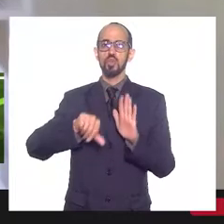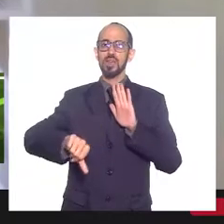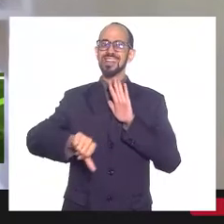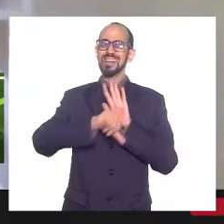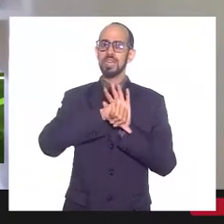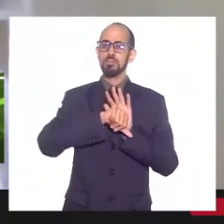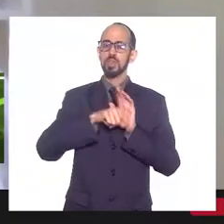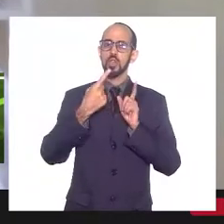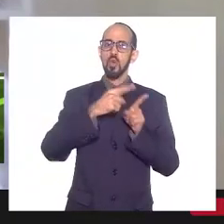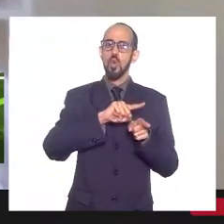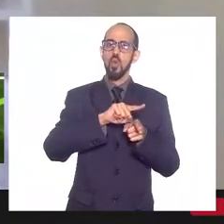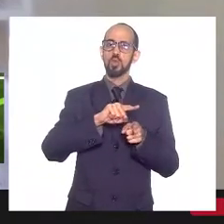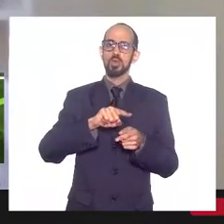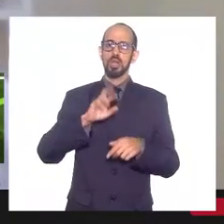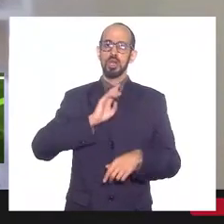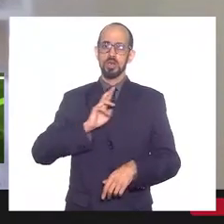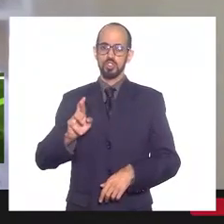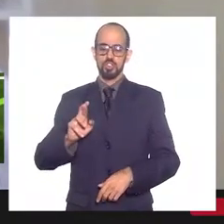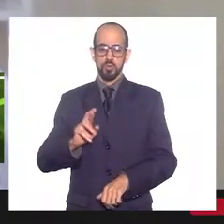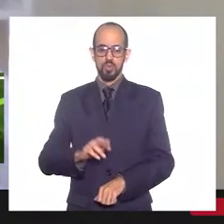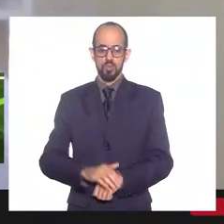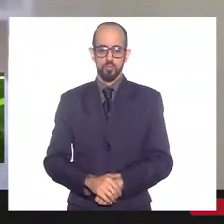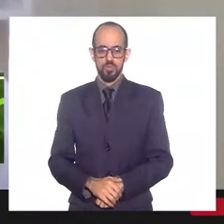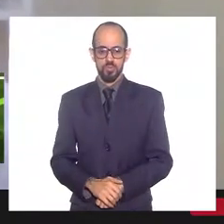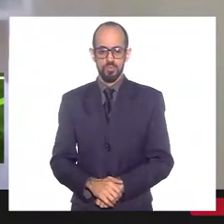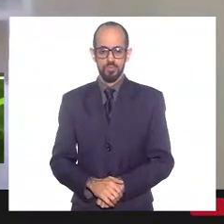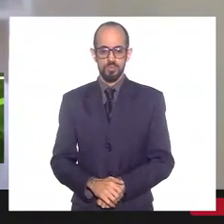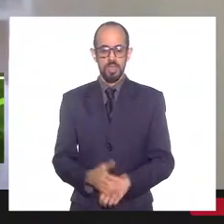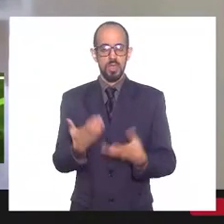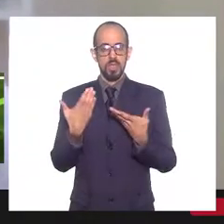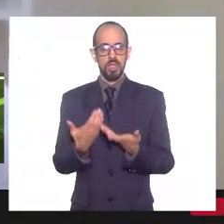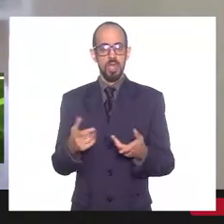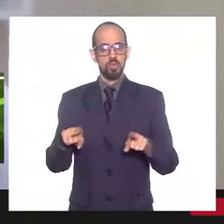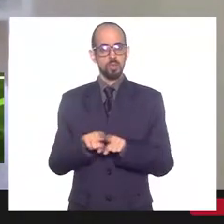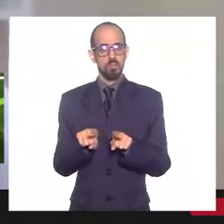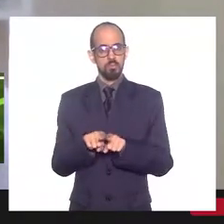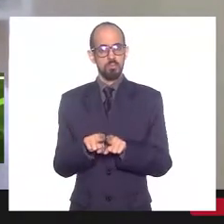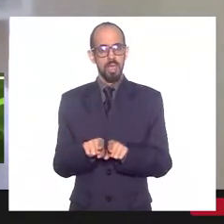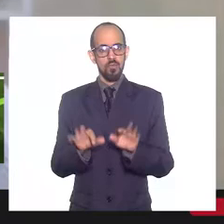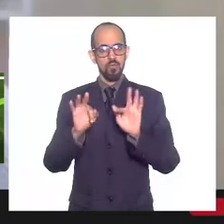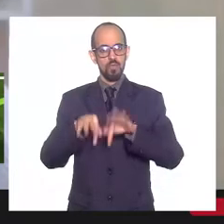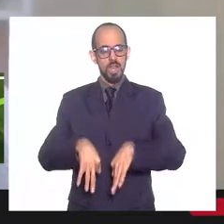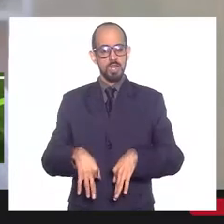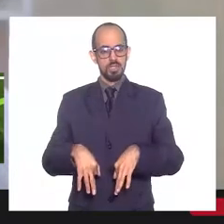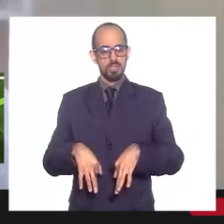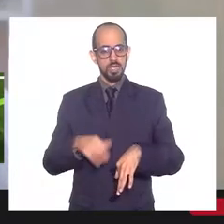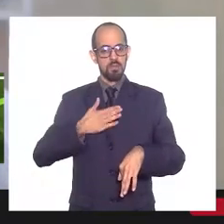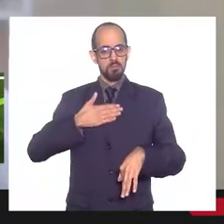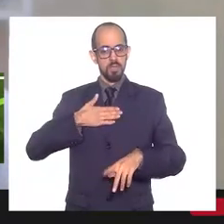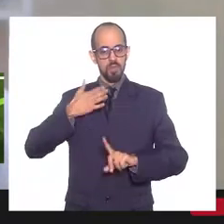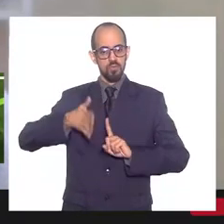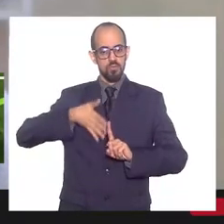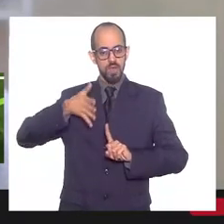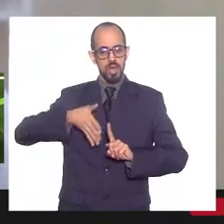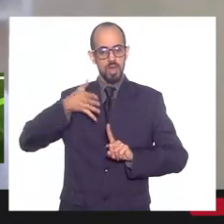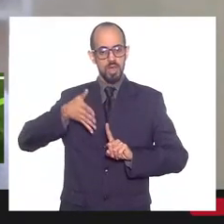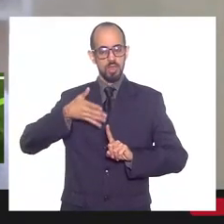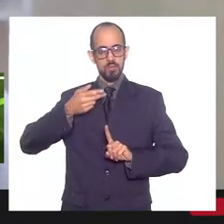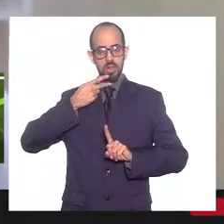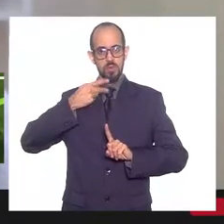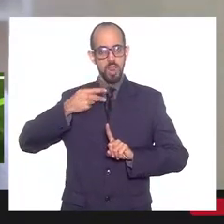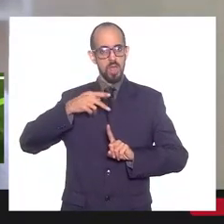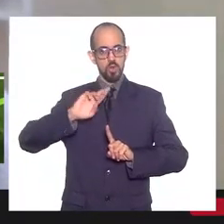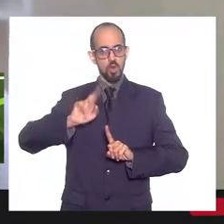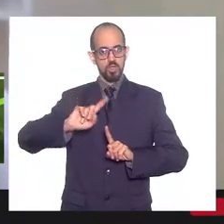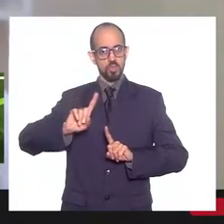de intolerância religiosa quero enfim finalizar minha fala mencionando que não estamos